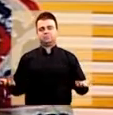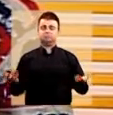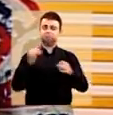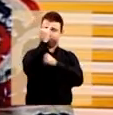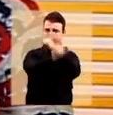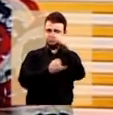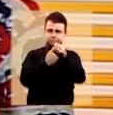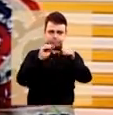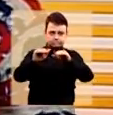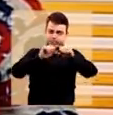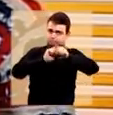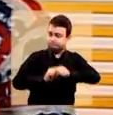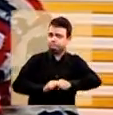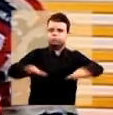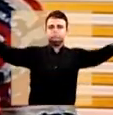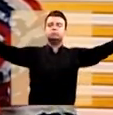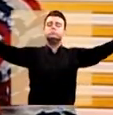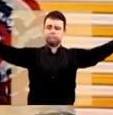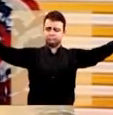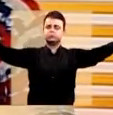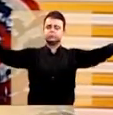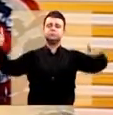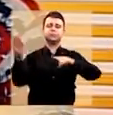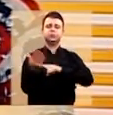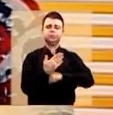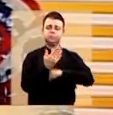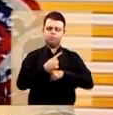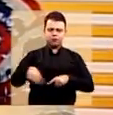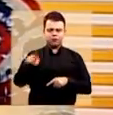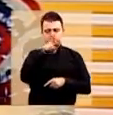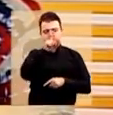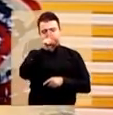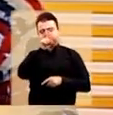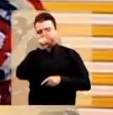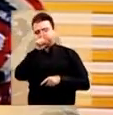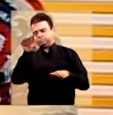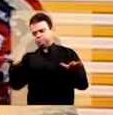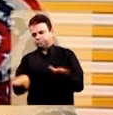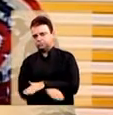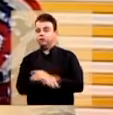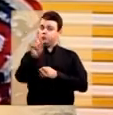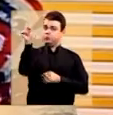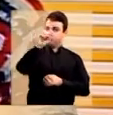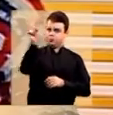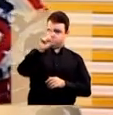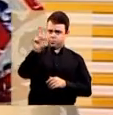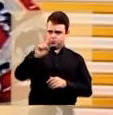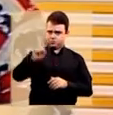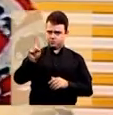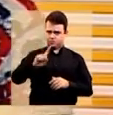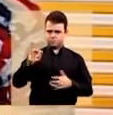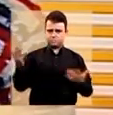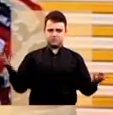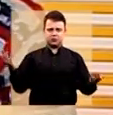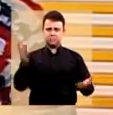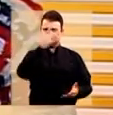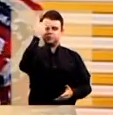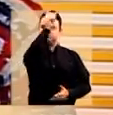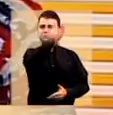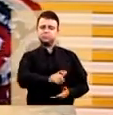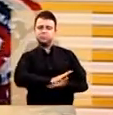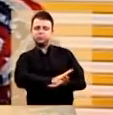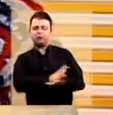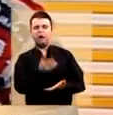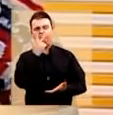Talvez a internet tenha nos propiciado que o silenciamento, né? É o tal do que... Quem é